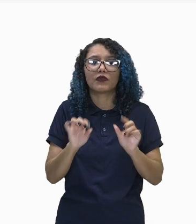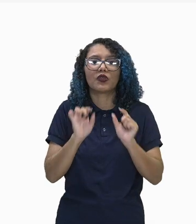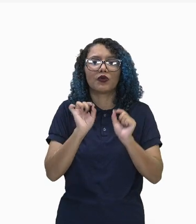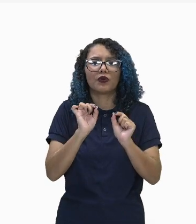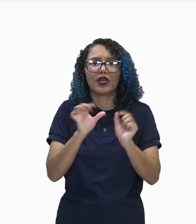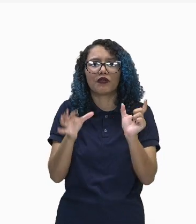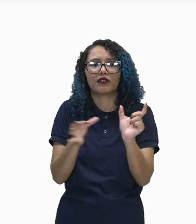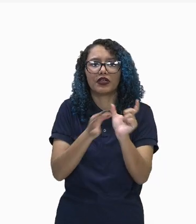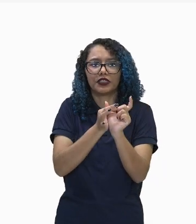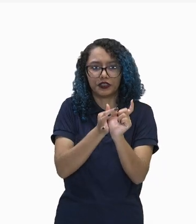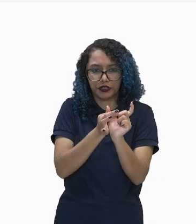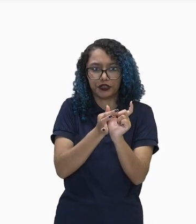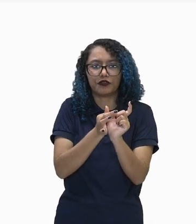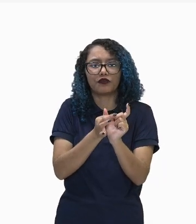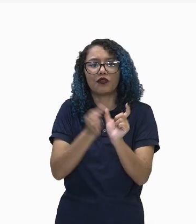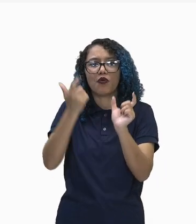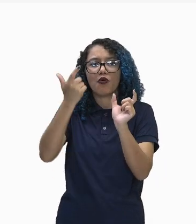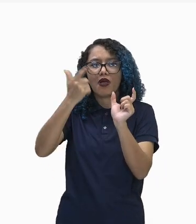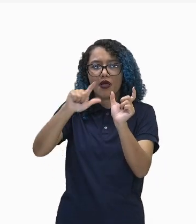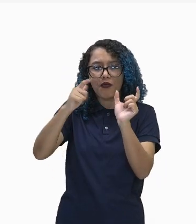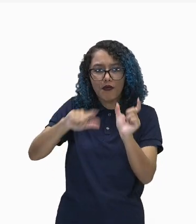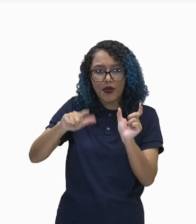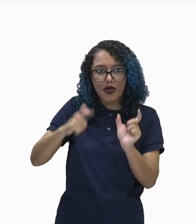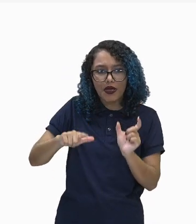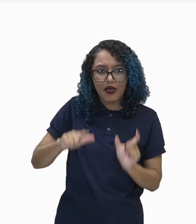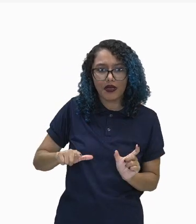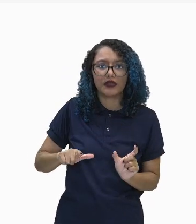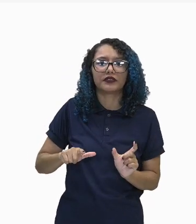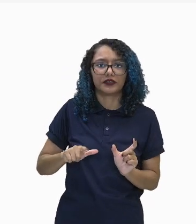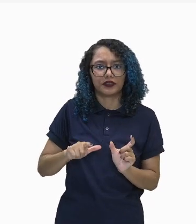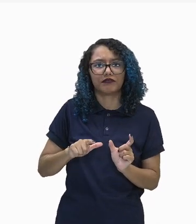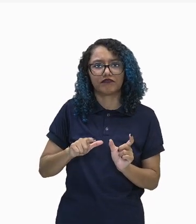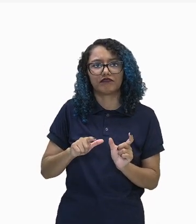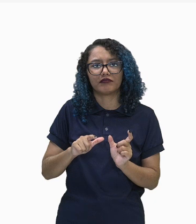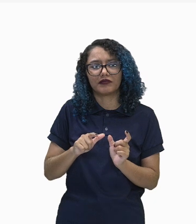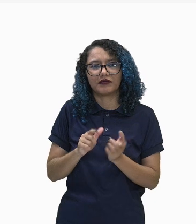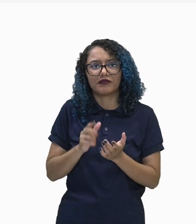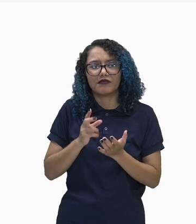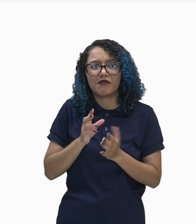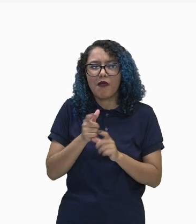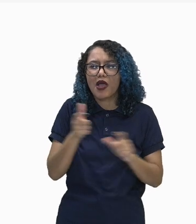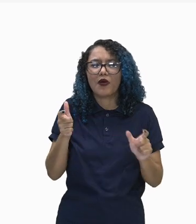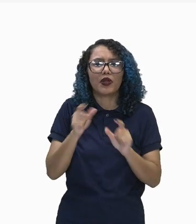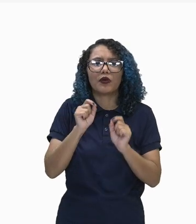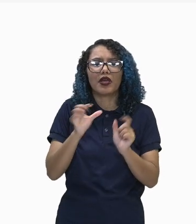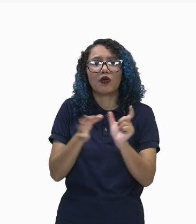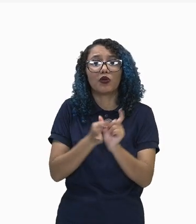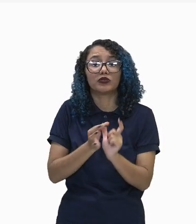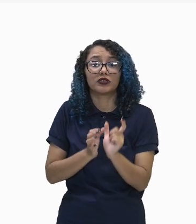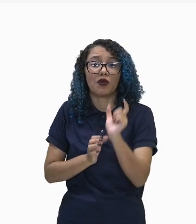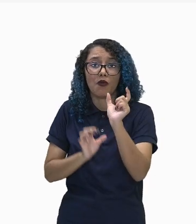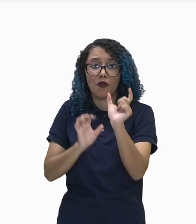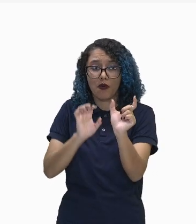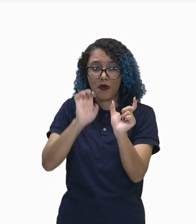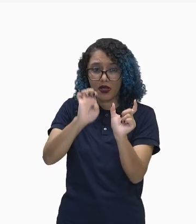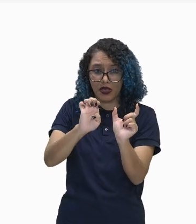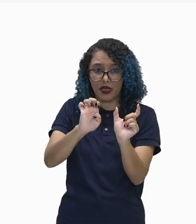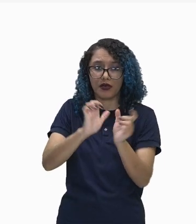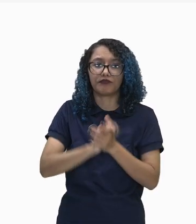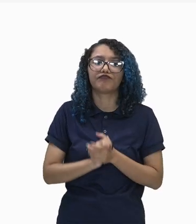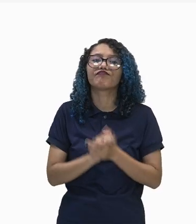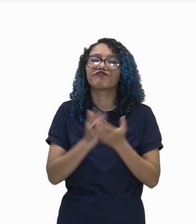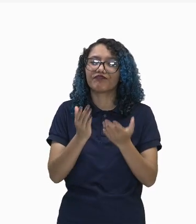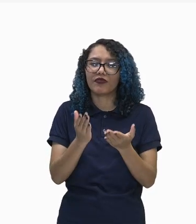conectivos coordenativos, geralmente a conjunção e. Essa figura de sintaxe é muito utilizada como